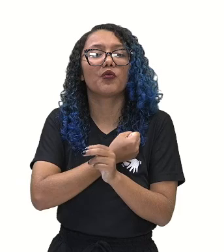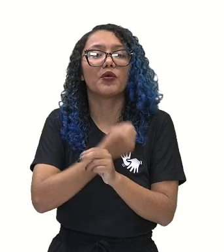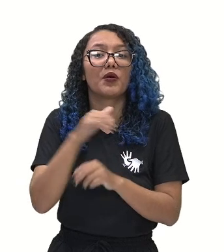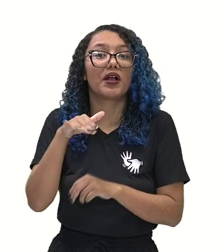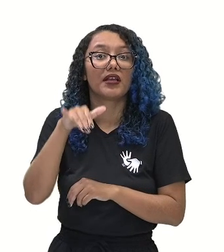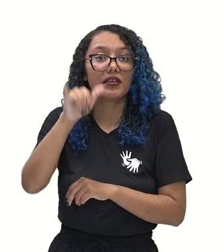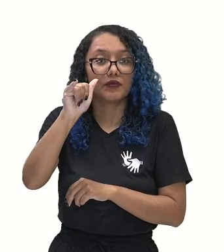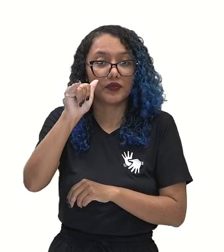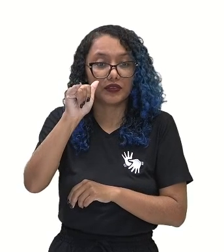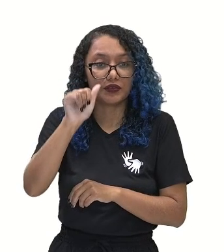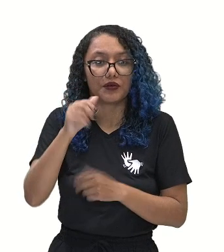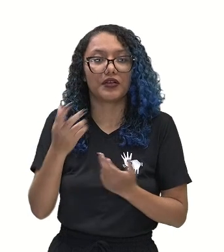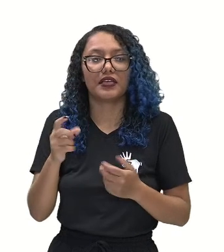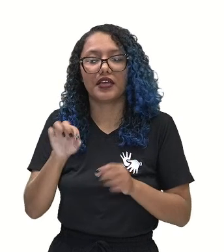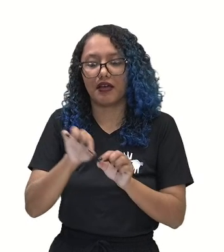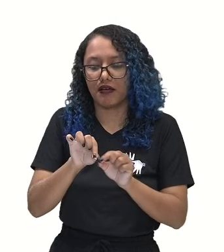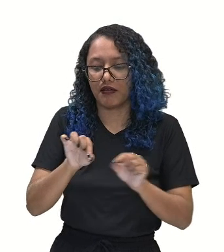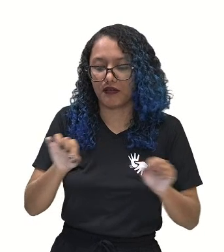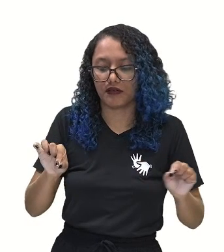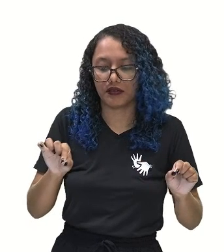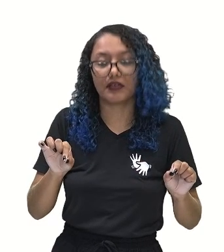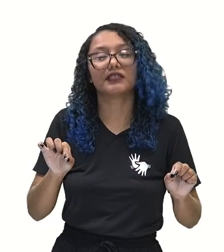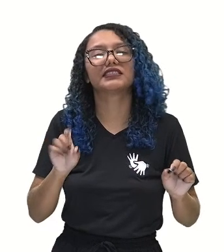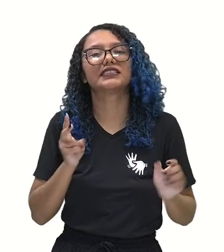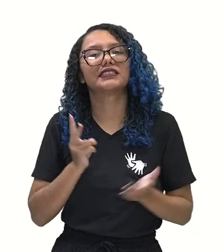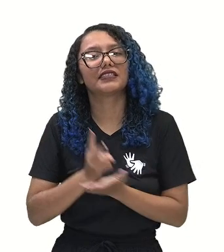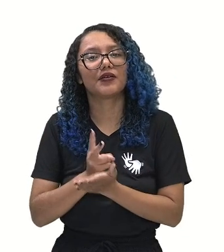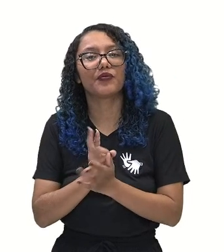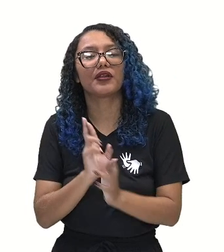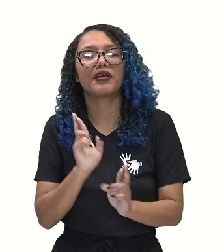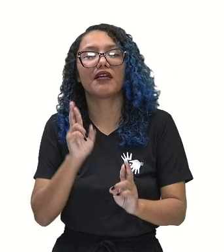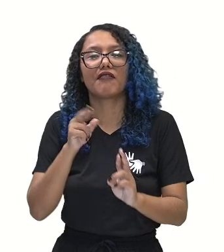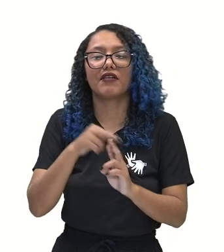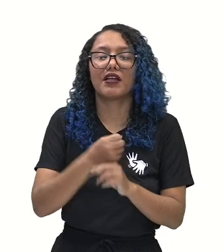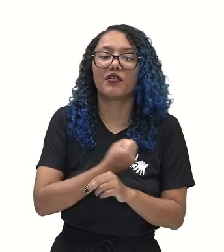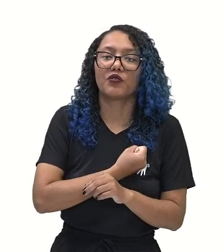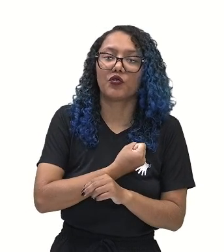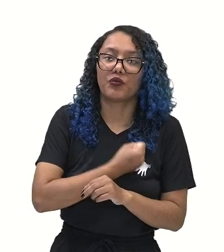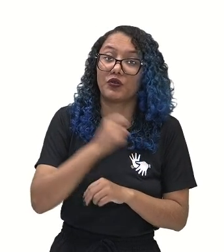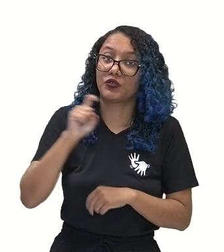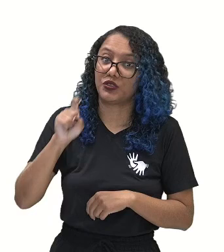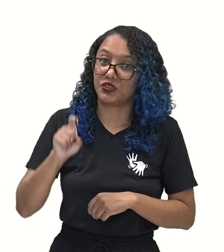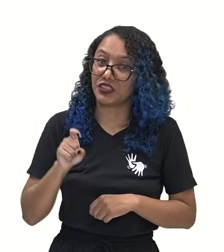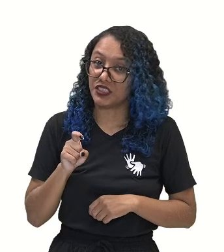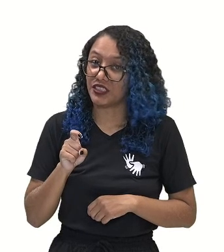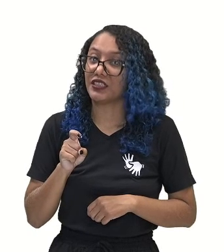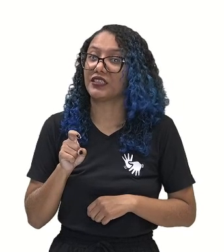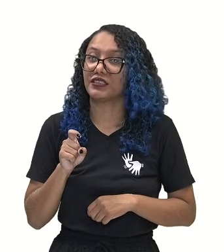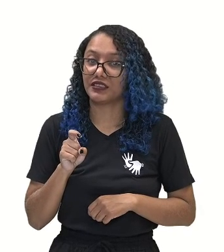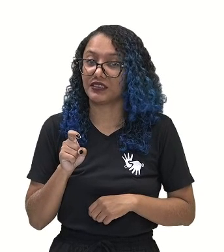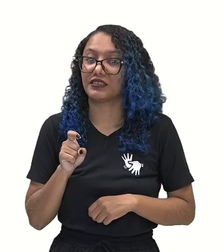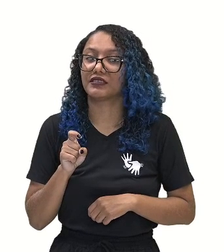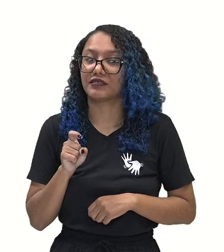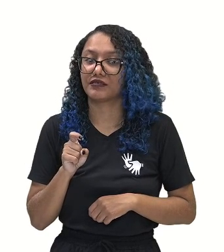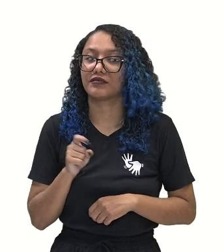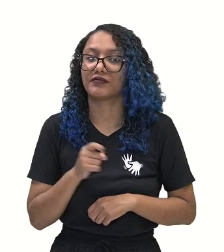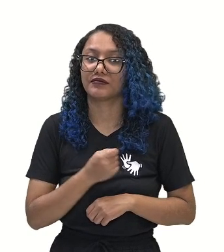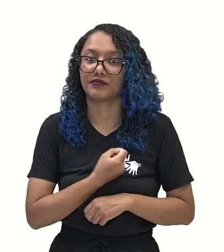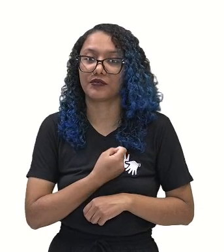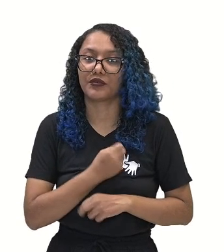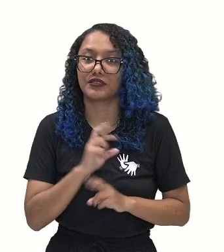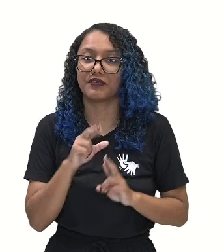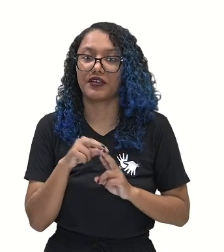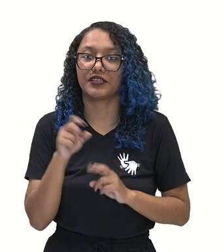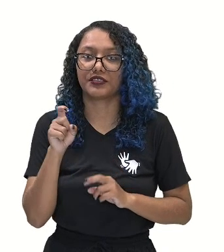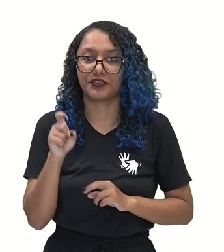A distância horizontal sempre dependerá dos valores de x. Aqui nesse caso, então, o x